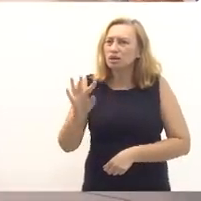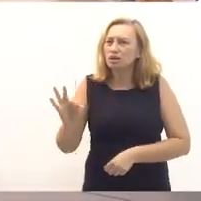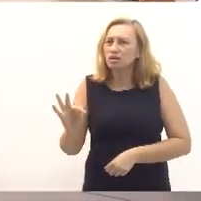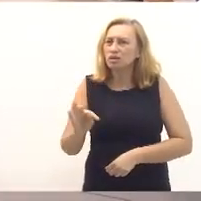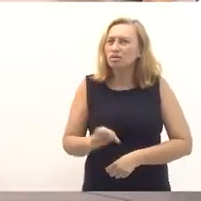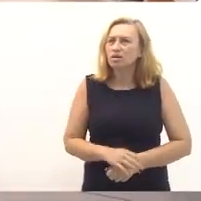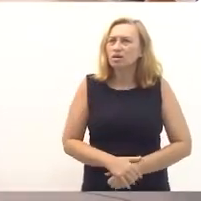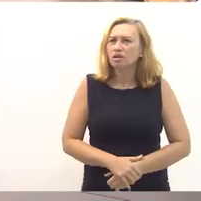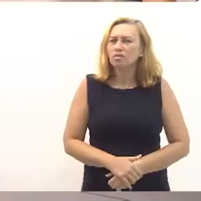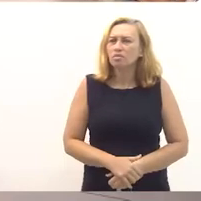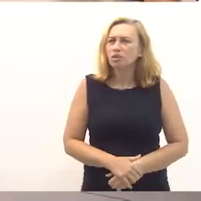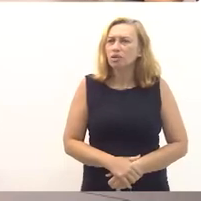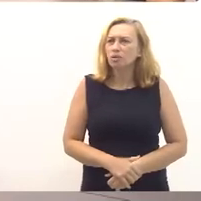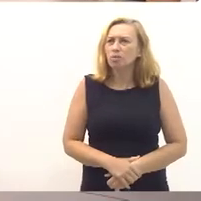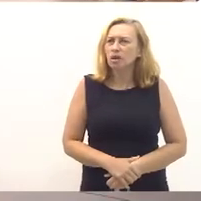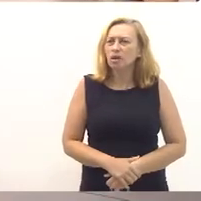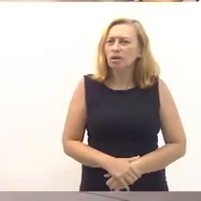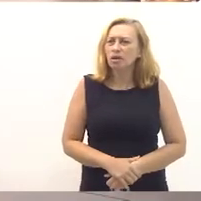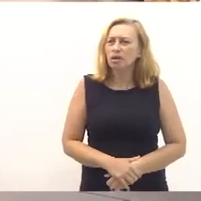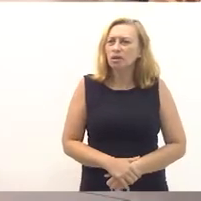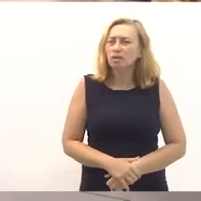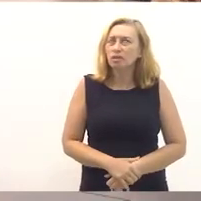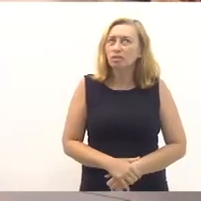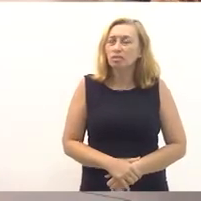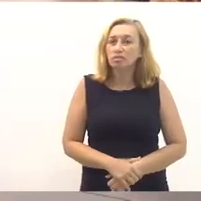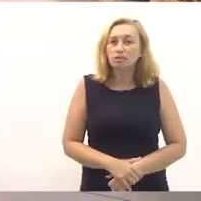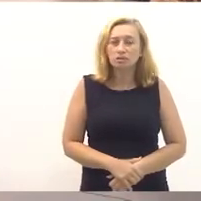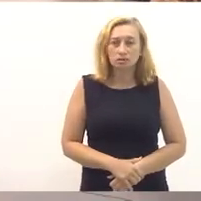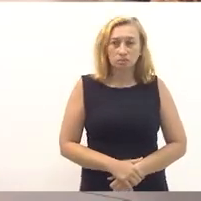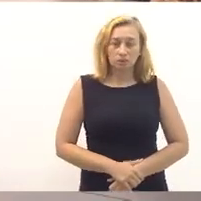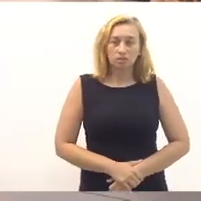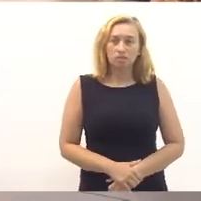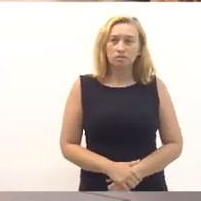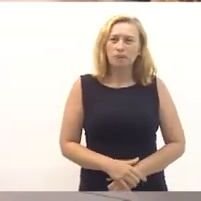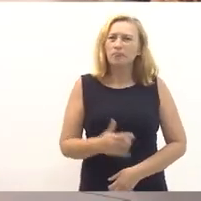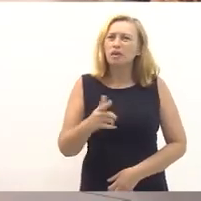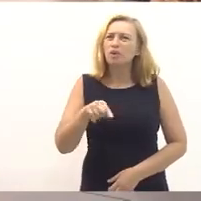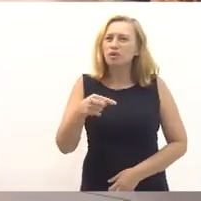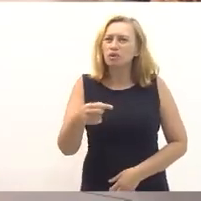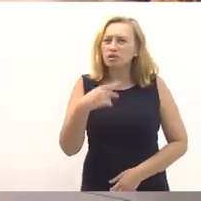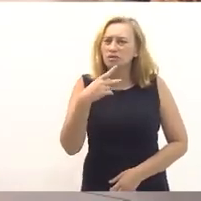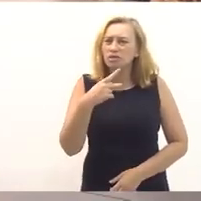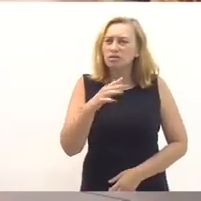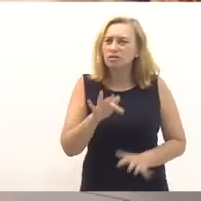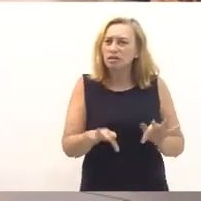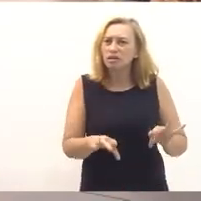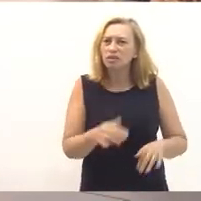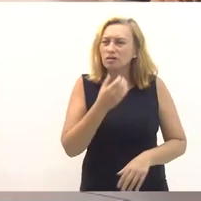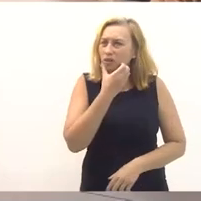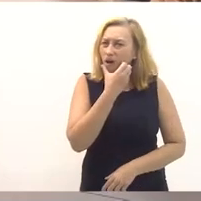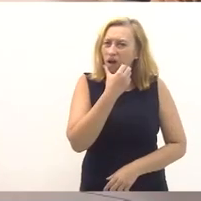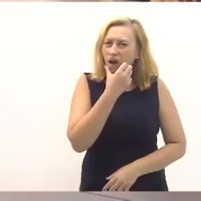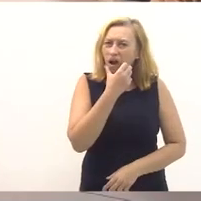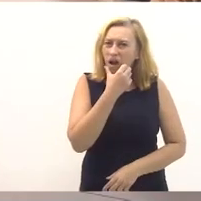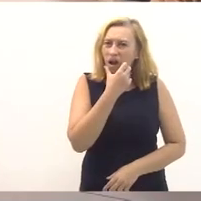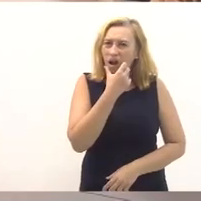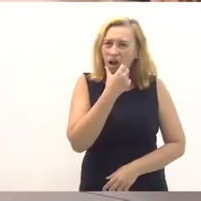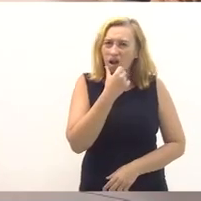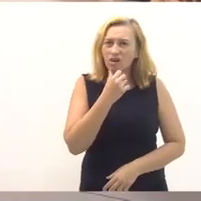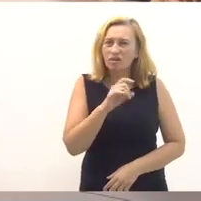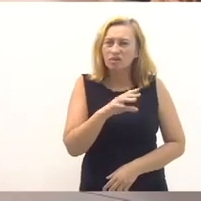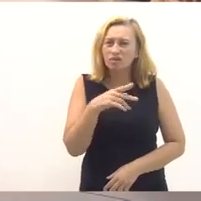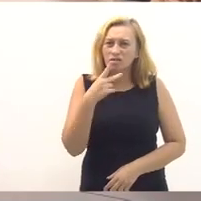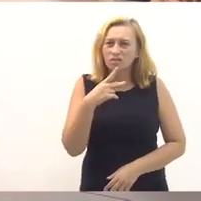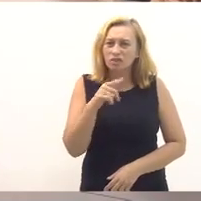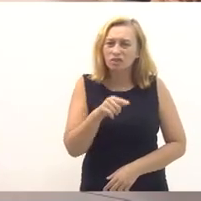o gol área bem pessoal nós vamos mais algum recado final recado Matias